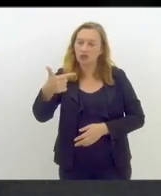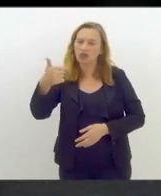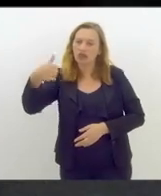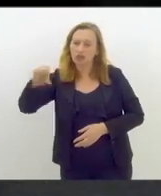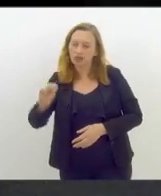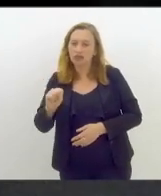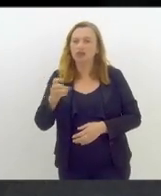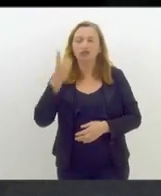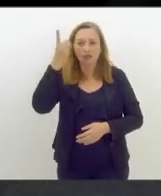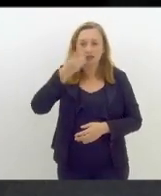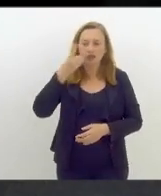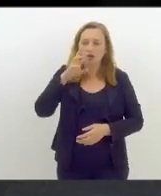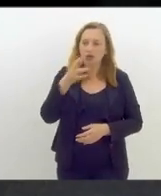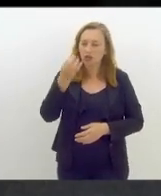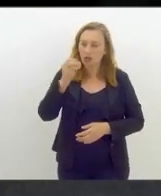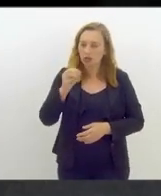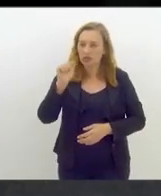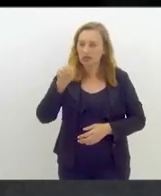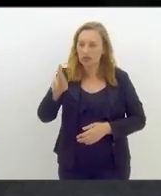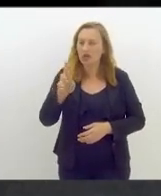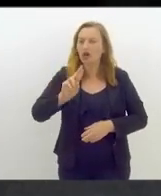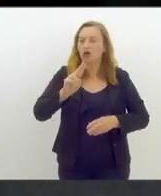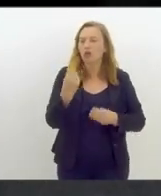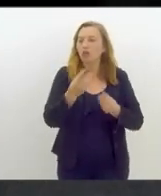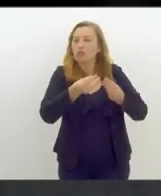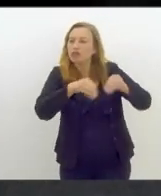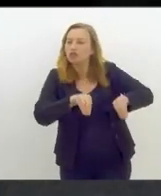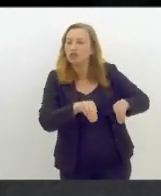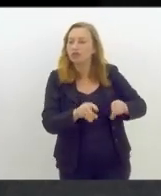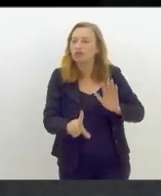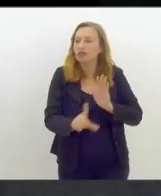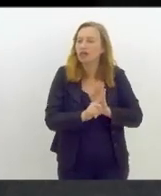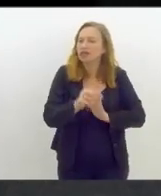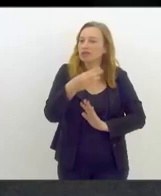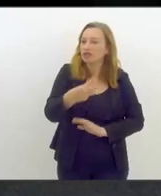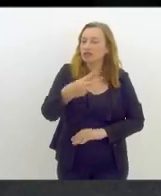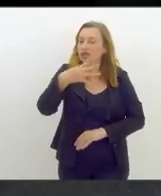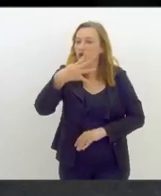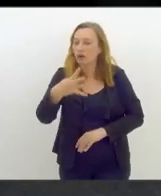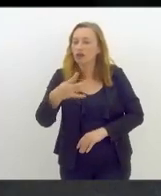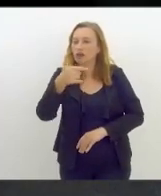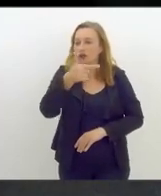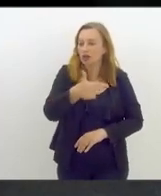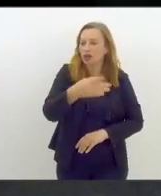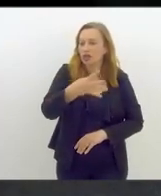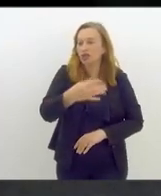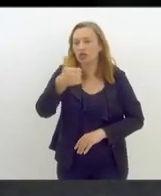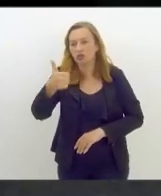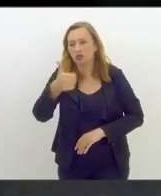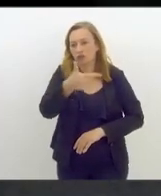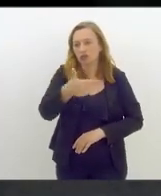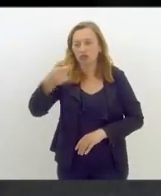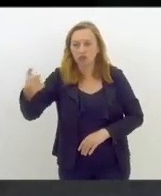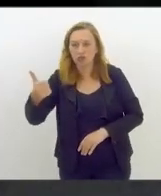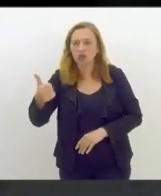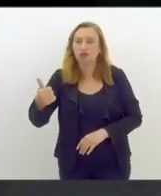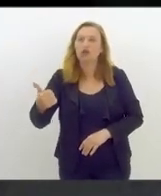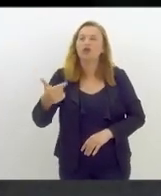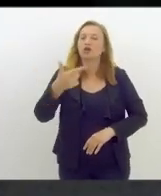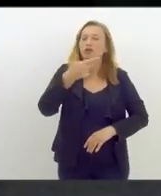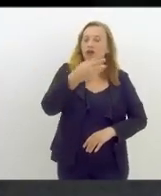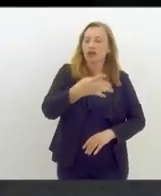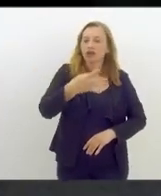deputado Rodrigo Bacelar, ou prejudicabilidade pelas leis 3441 de 2000 e 4118